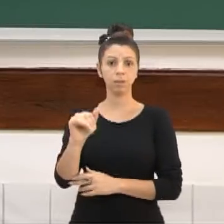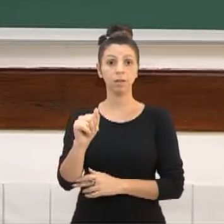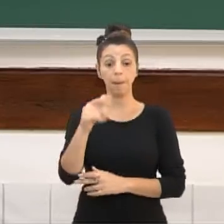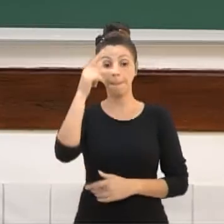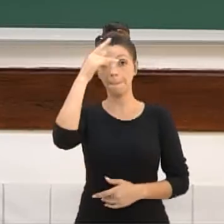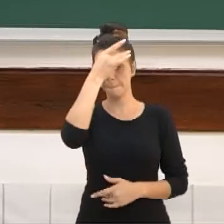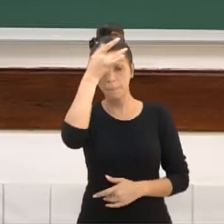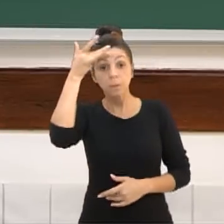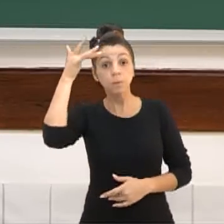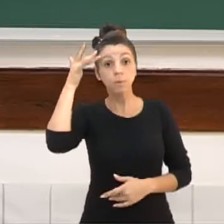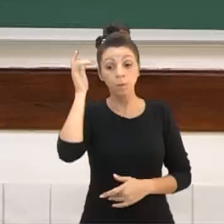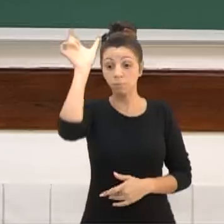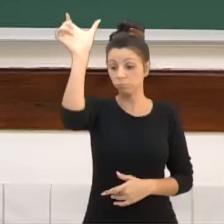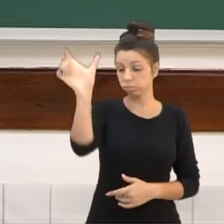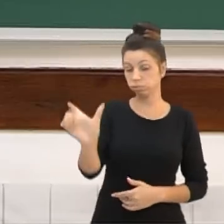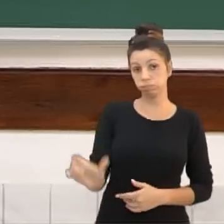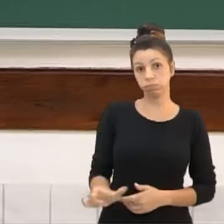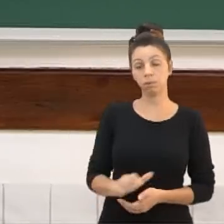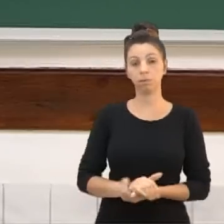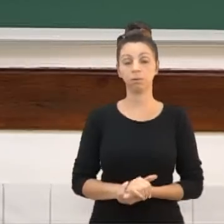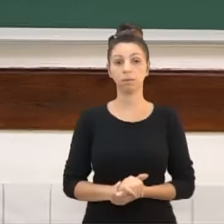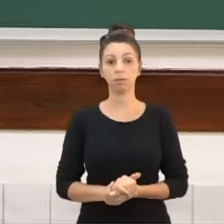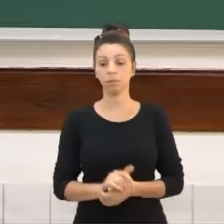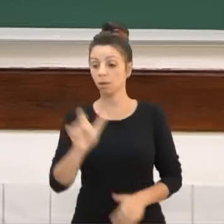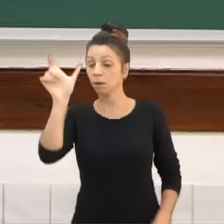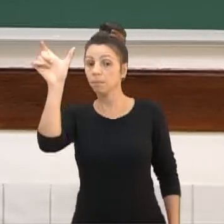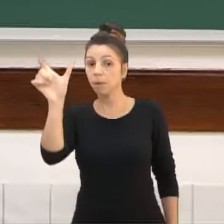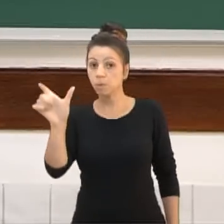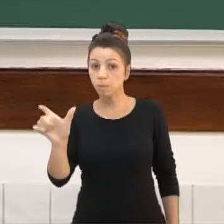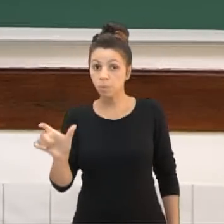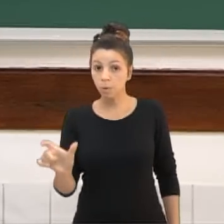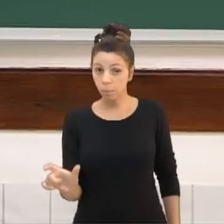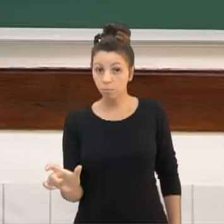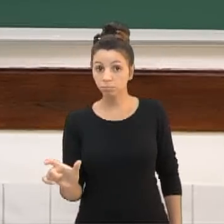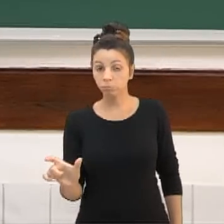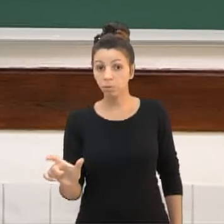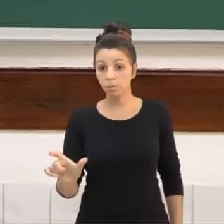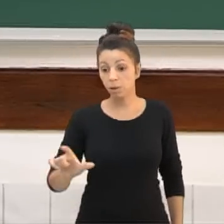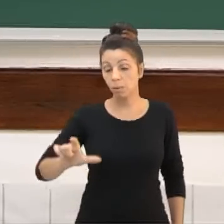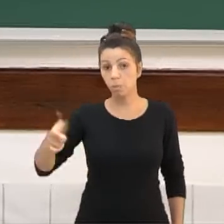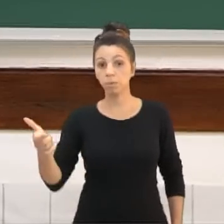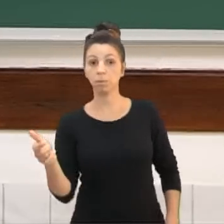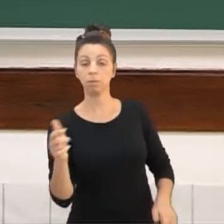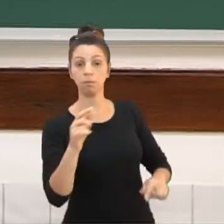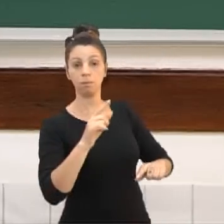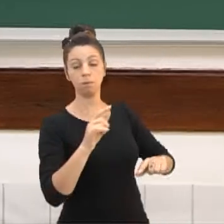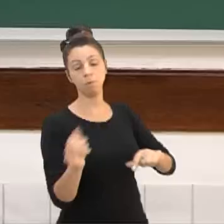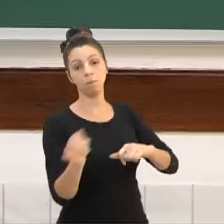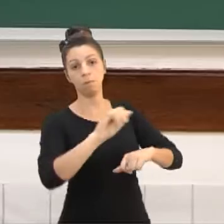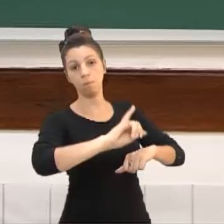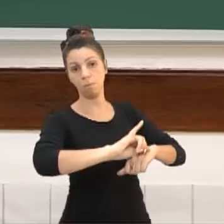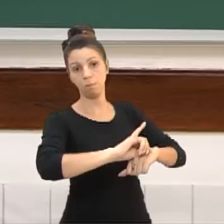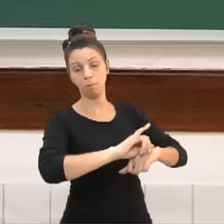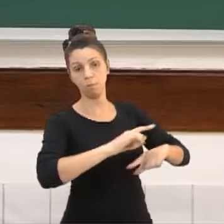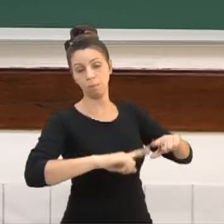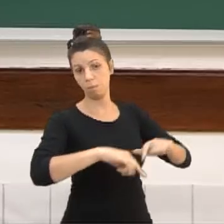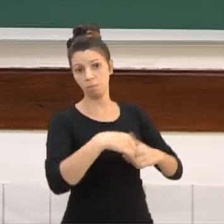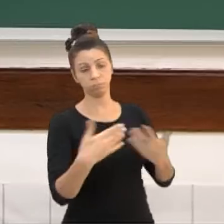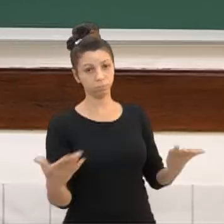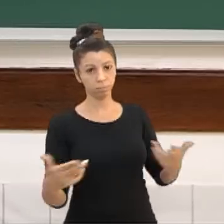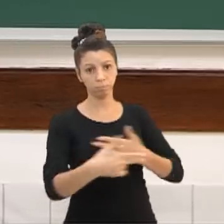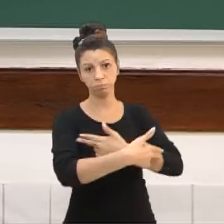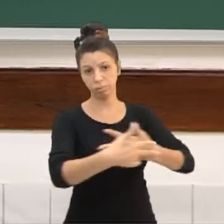pessoa. Então, quando você atribui qualidades de uma pessoa para um objeto, para um ser, alguma